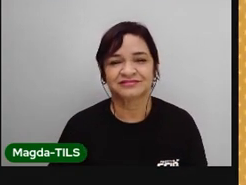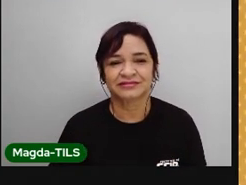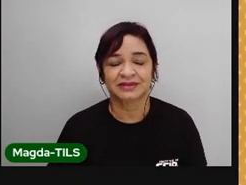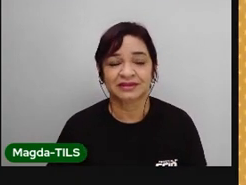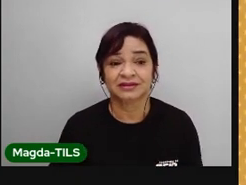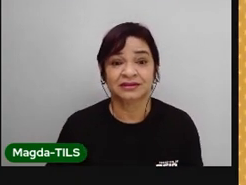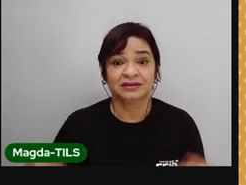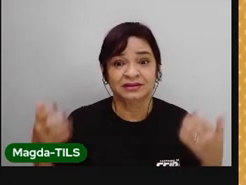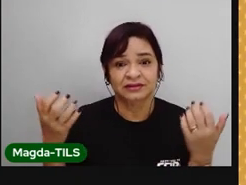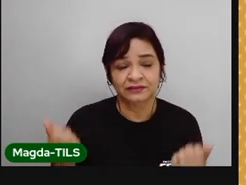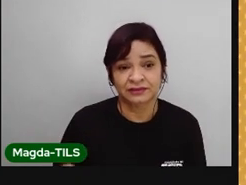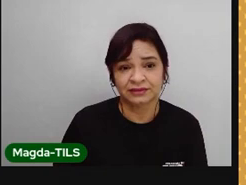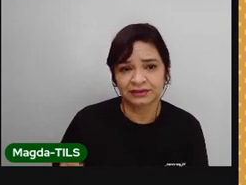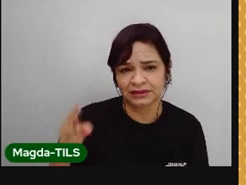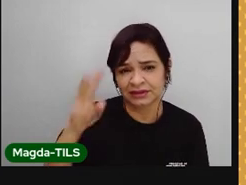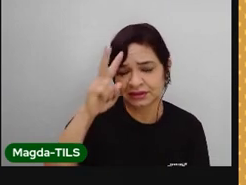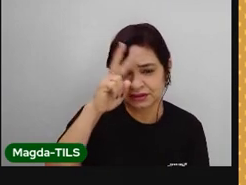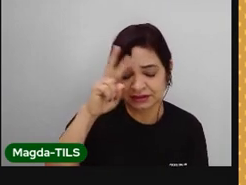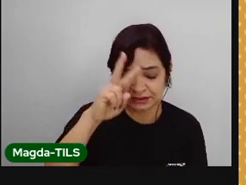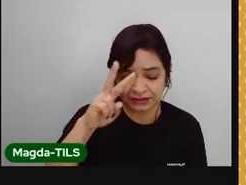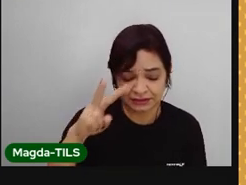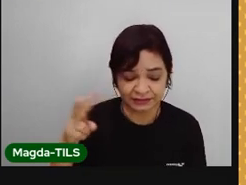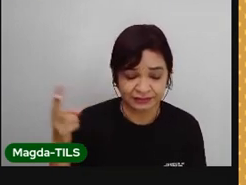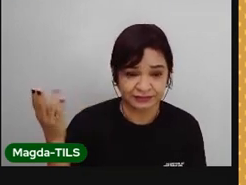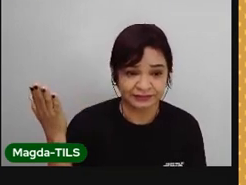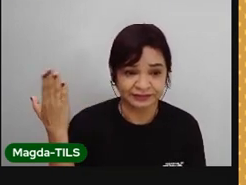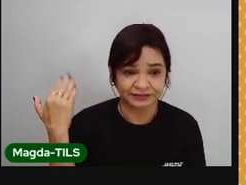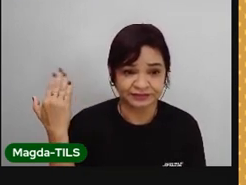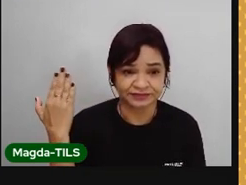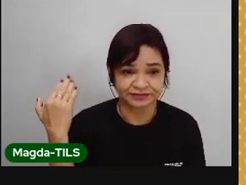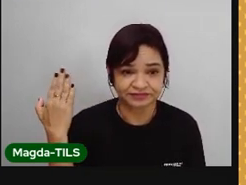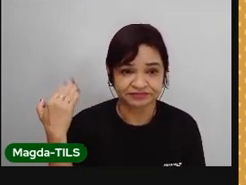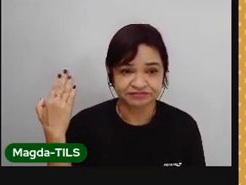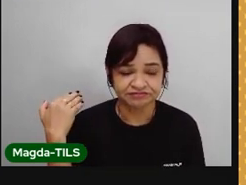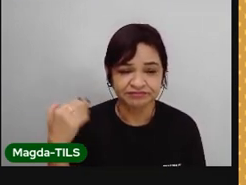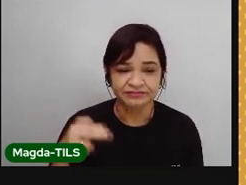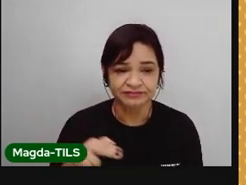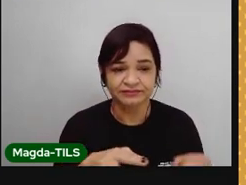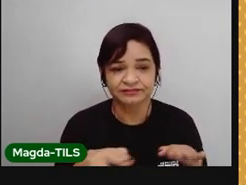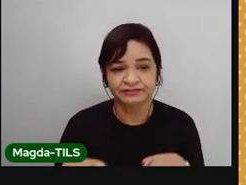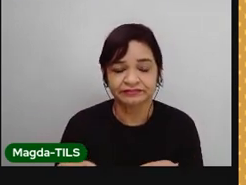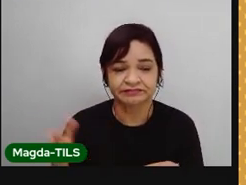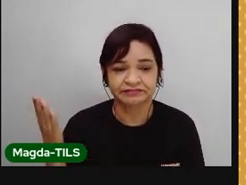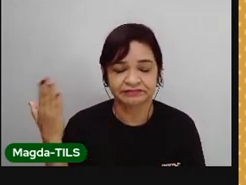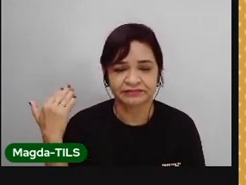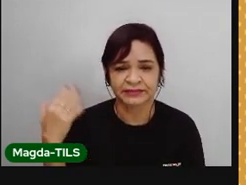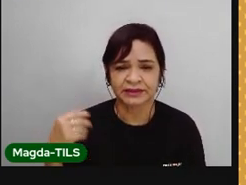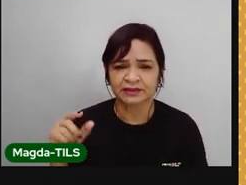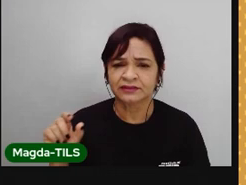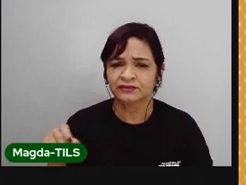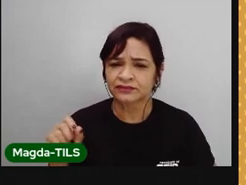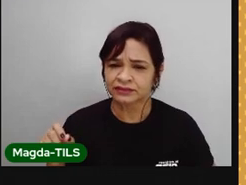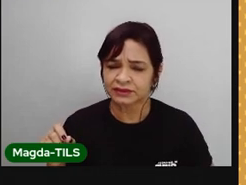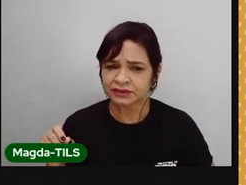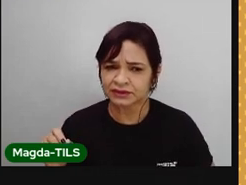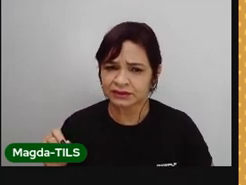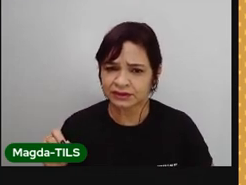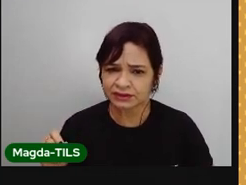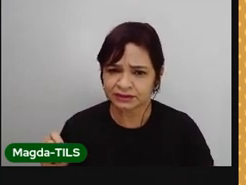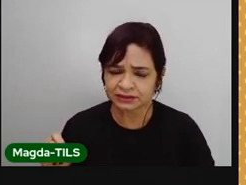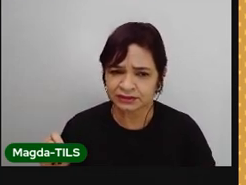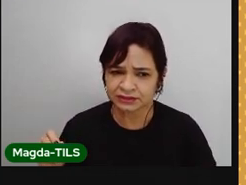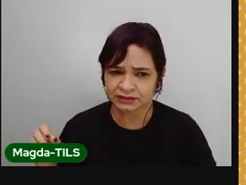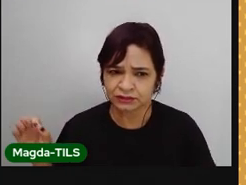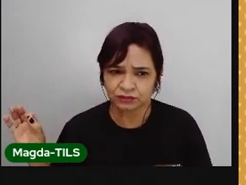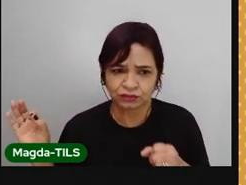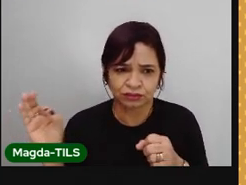Então vamos relembrar o que a gente estudou na nossa última aula lá da semana passada. Na última aula a gente estudou sobre o sistema solar